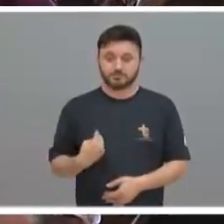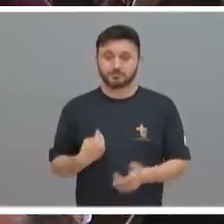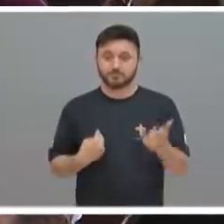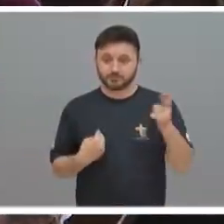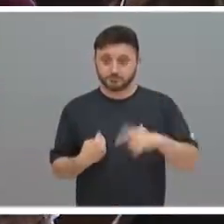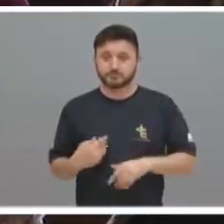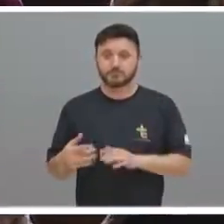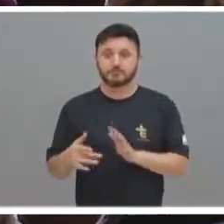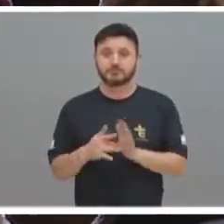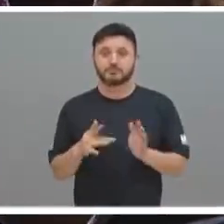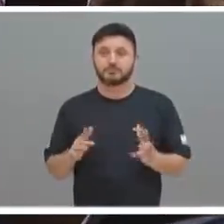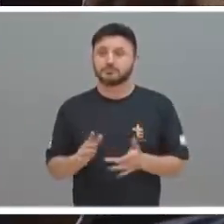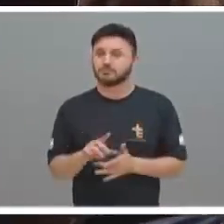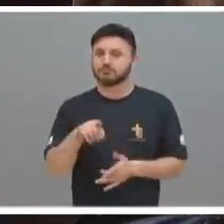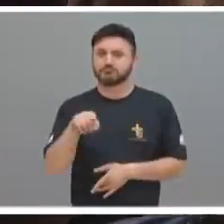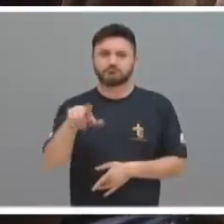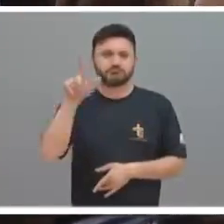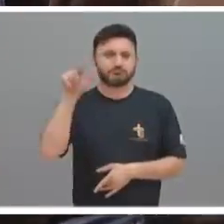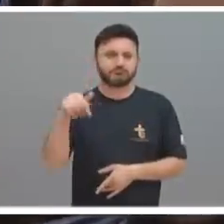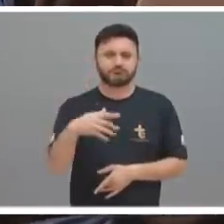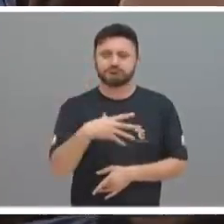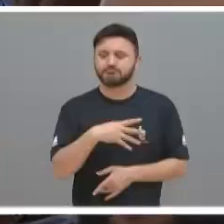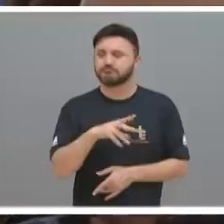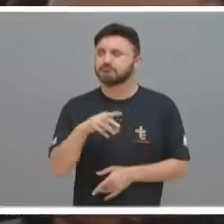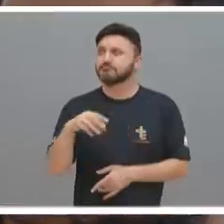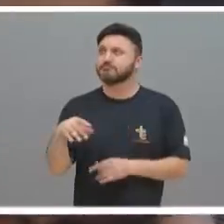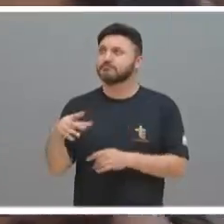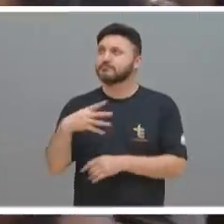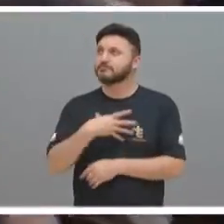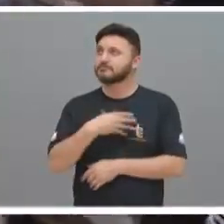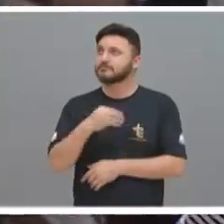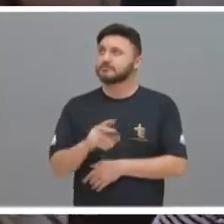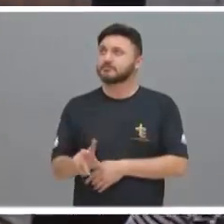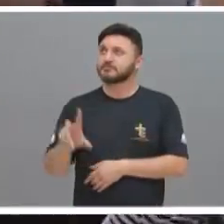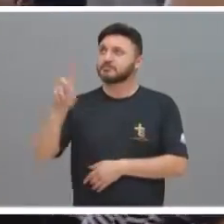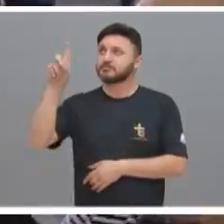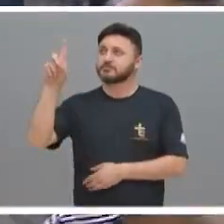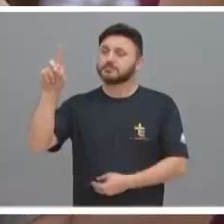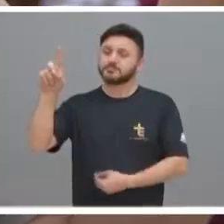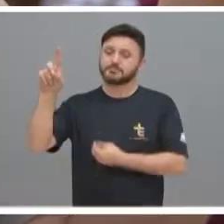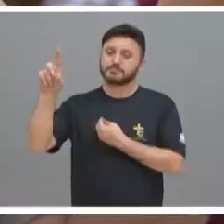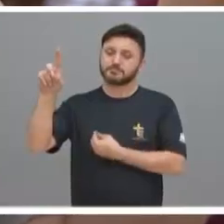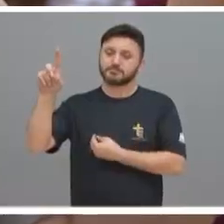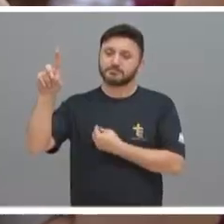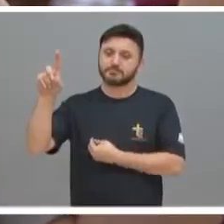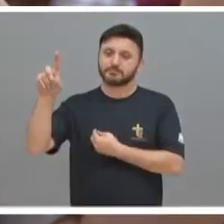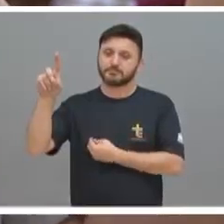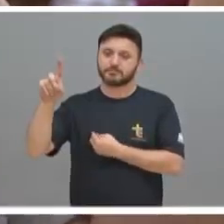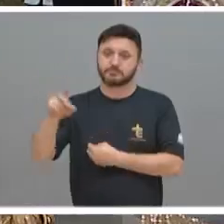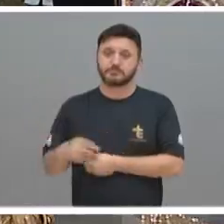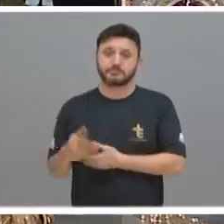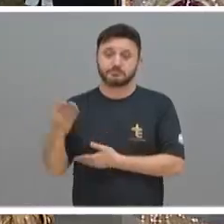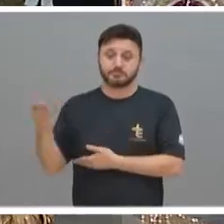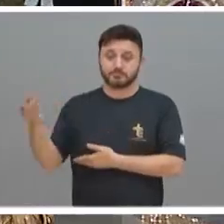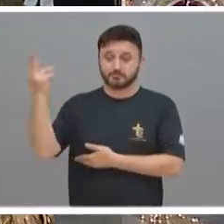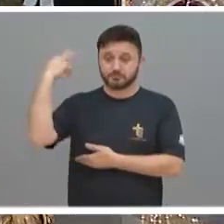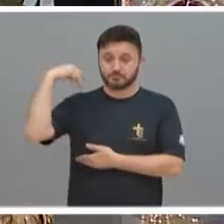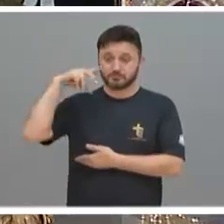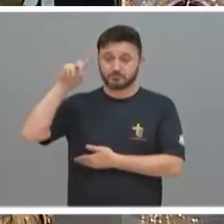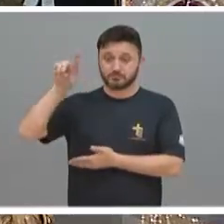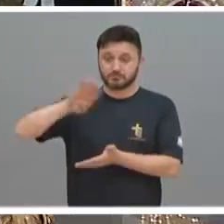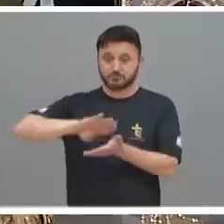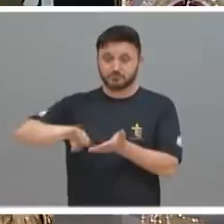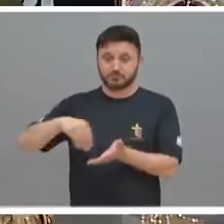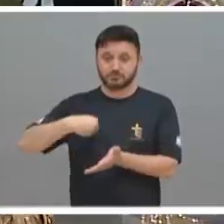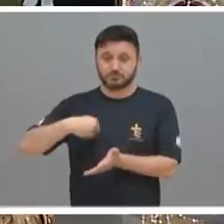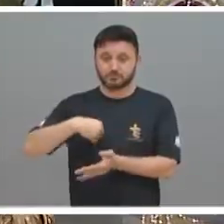vez: Jesus, tu és o Messias, o Filho do Deus vivo. Eis o Cordeiro de Deus,